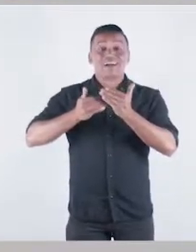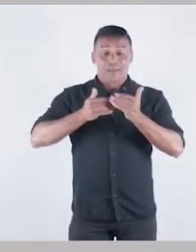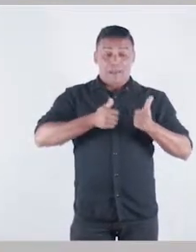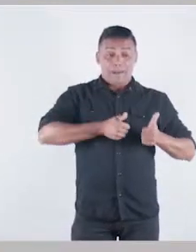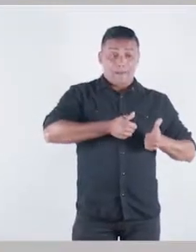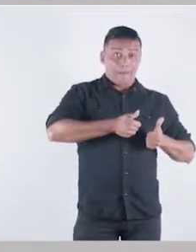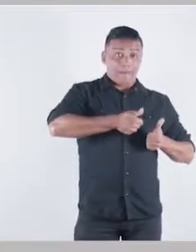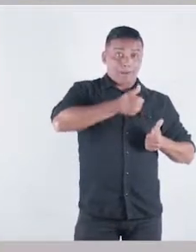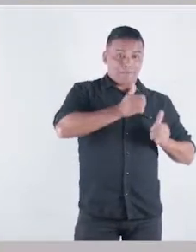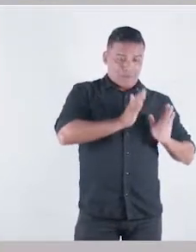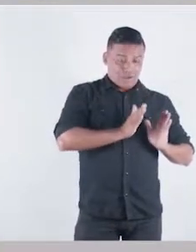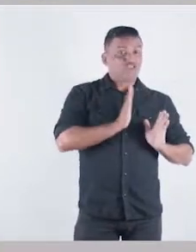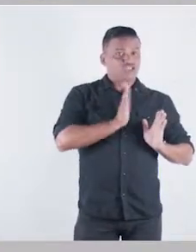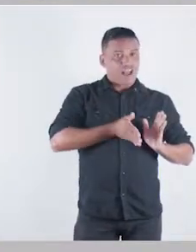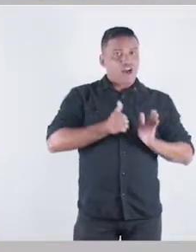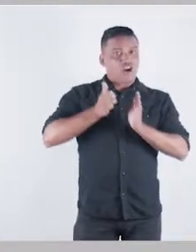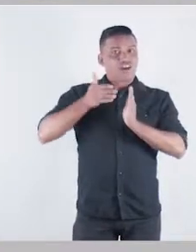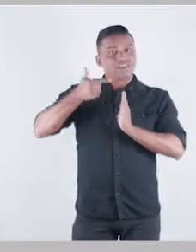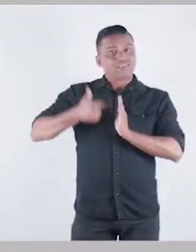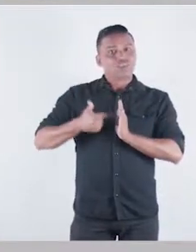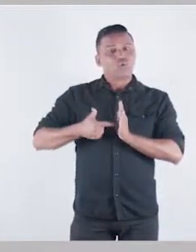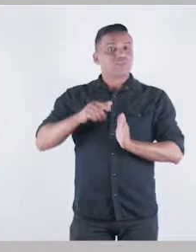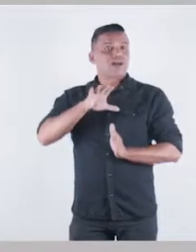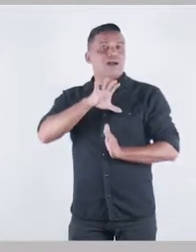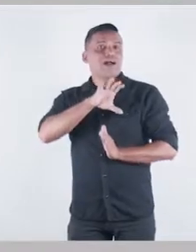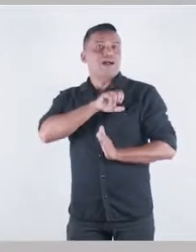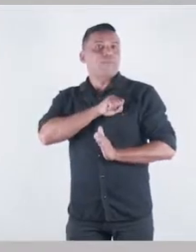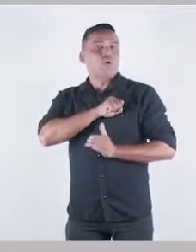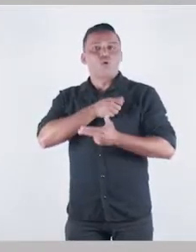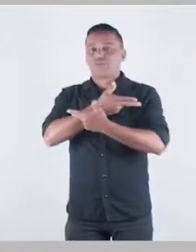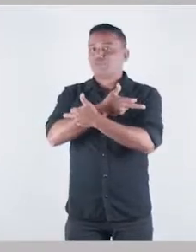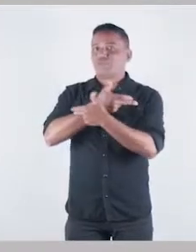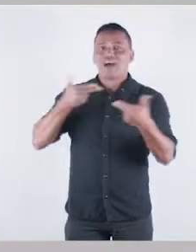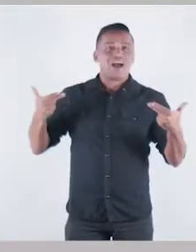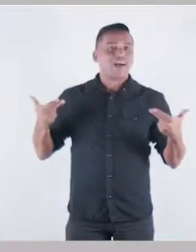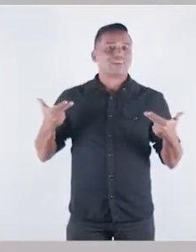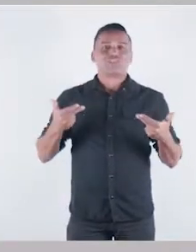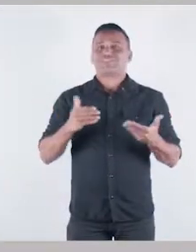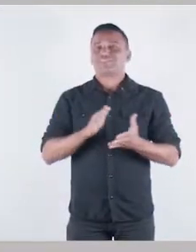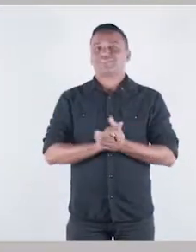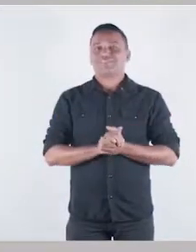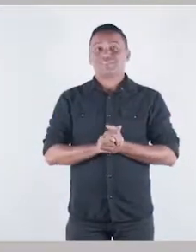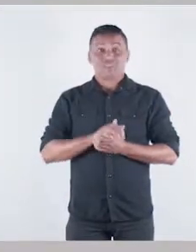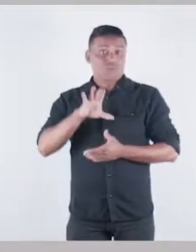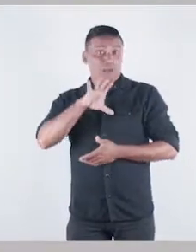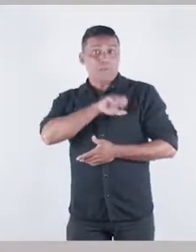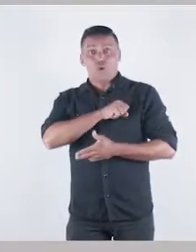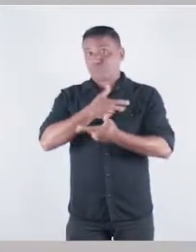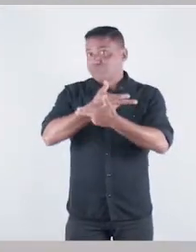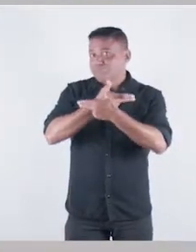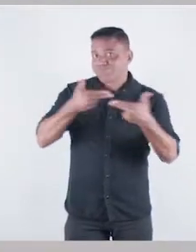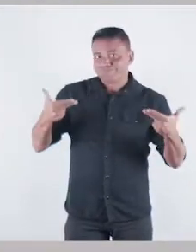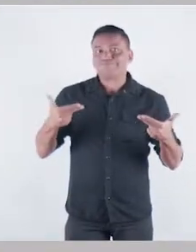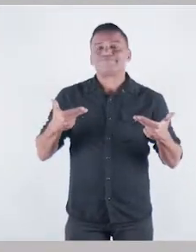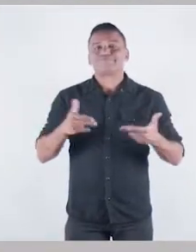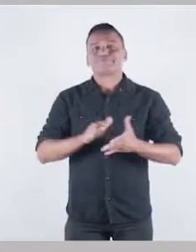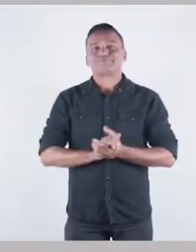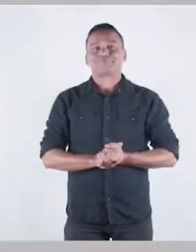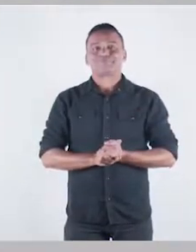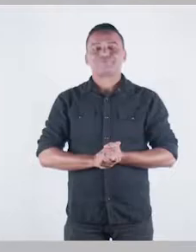movimento, que é amor e essas coisas. E nesse movimento do amor e essas coisas,